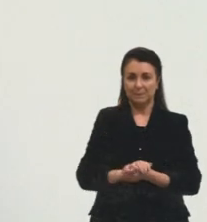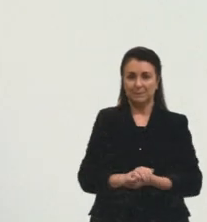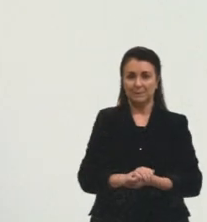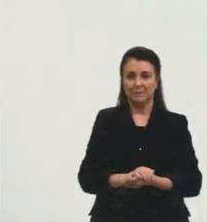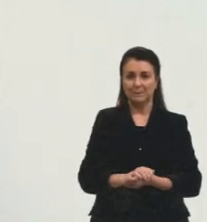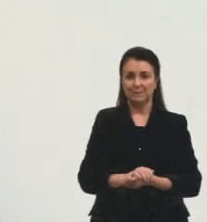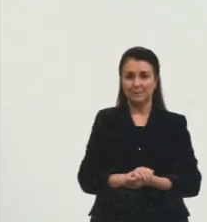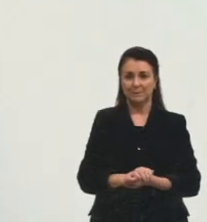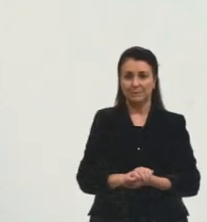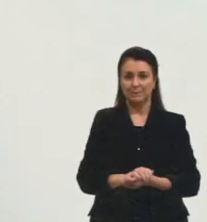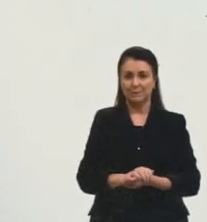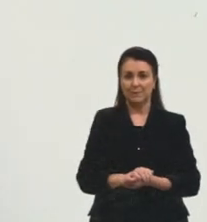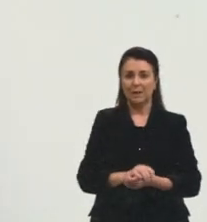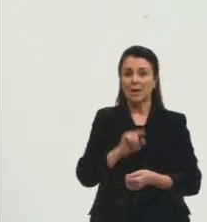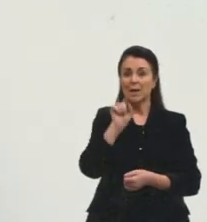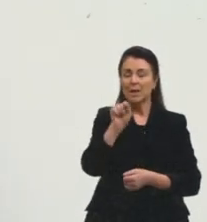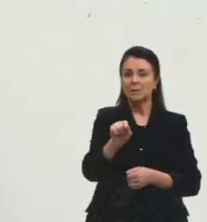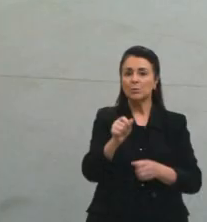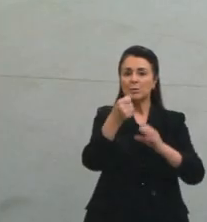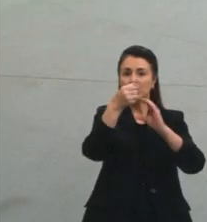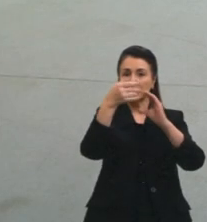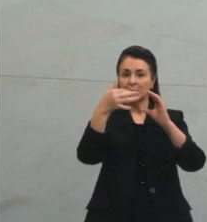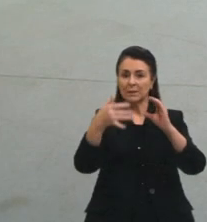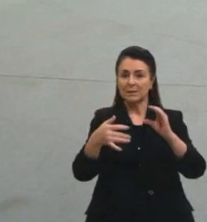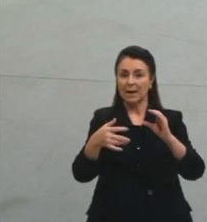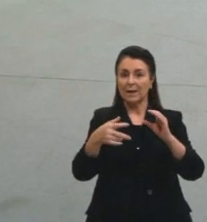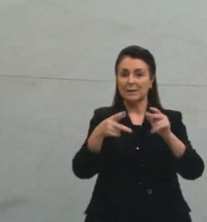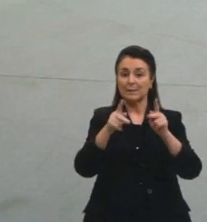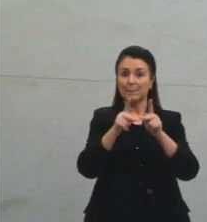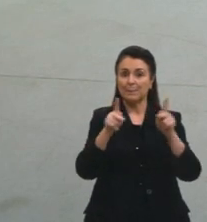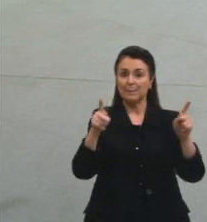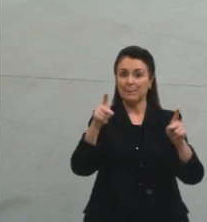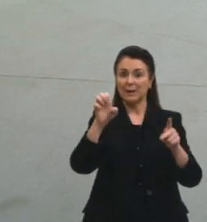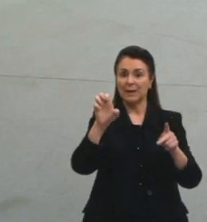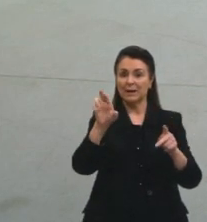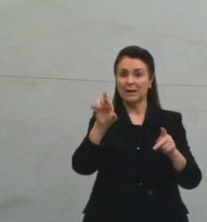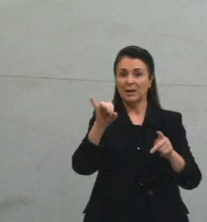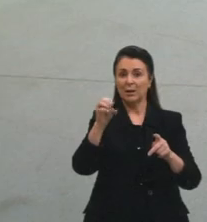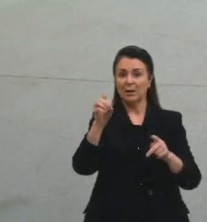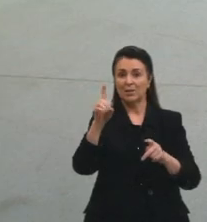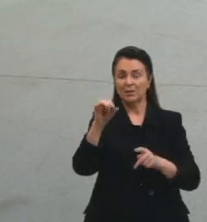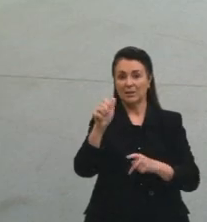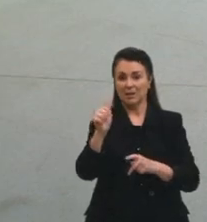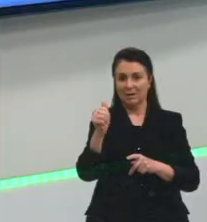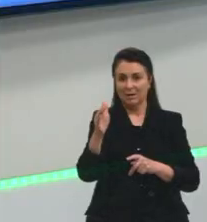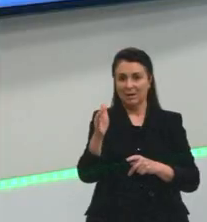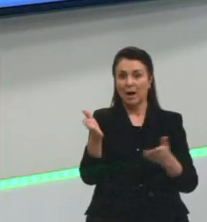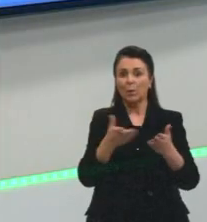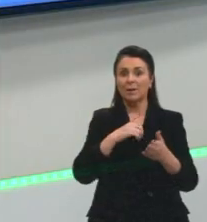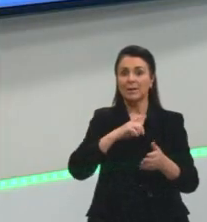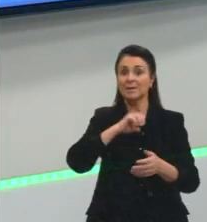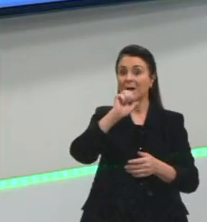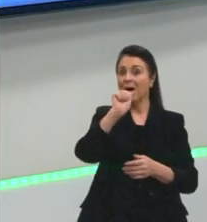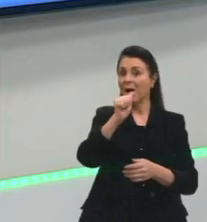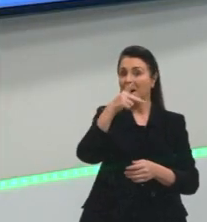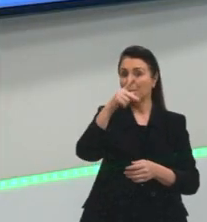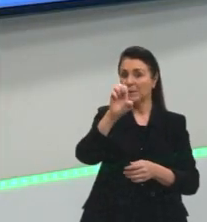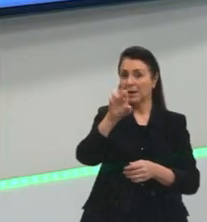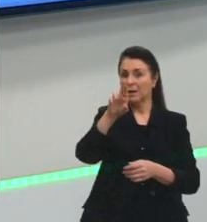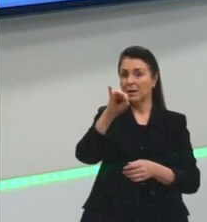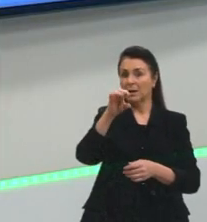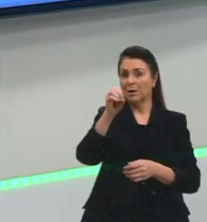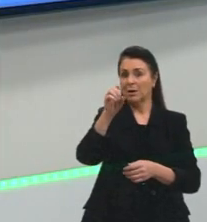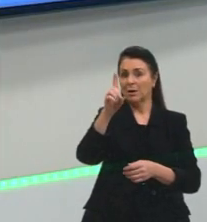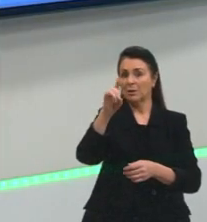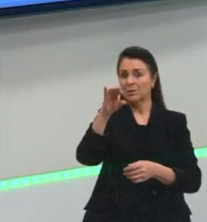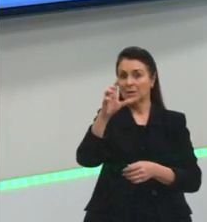é isso são as propriedades periódicas já as propriedades aperiódicas são aquelas que vão só aumentar ou só diminuir